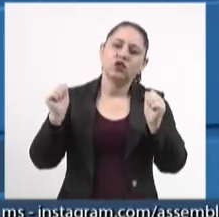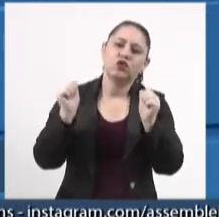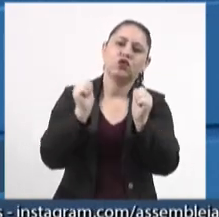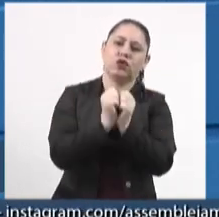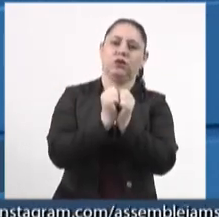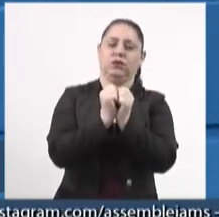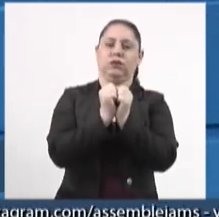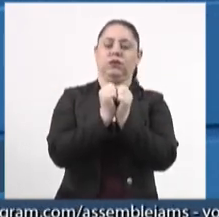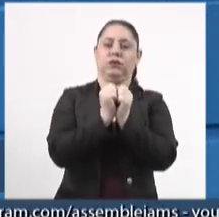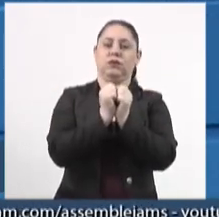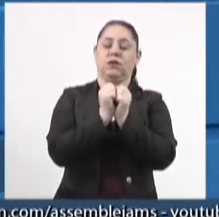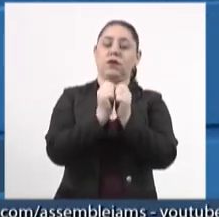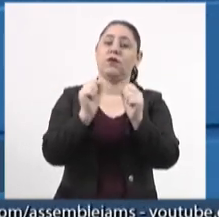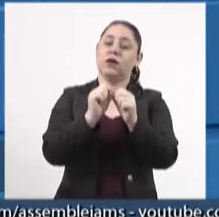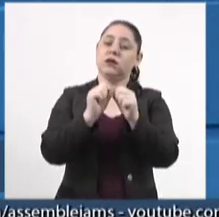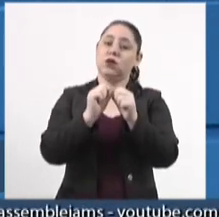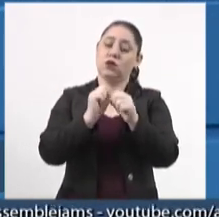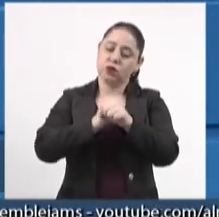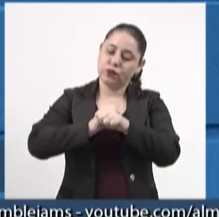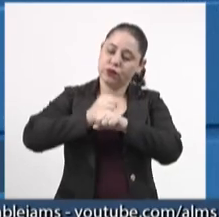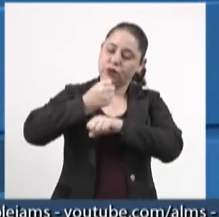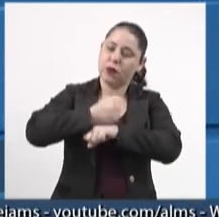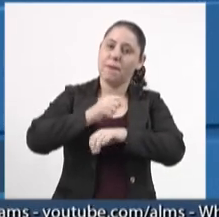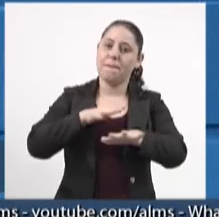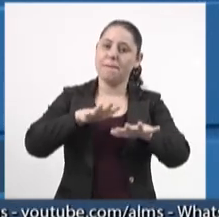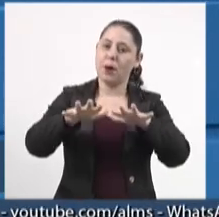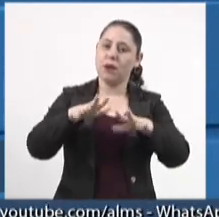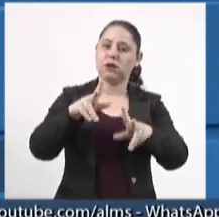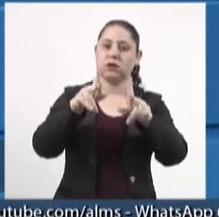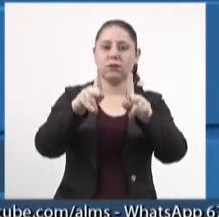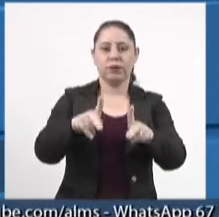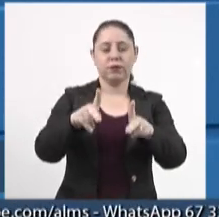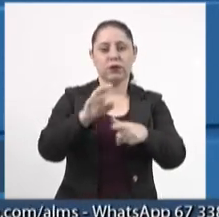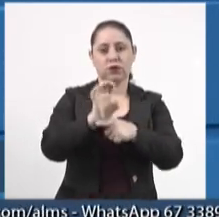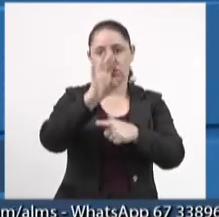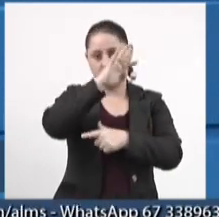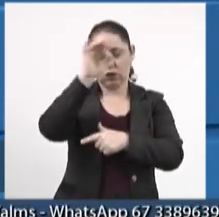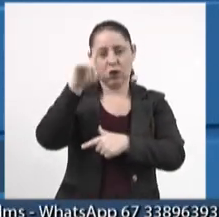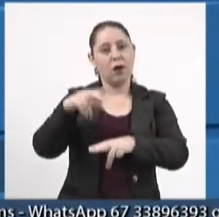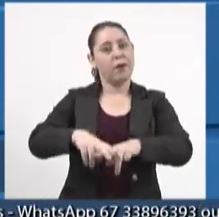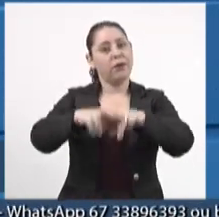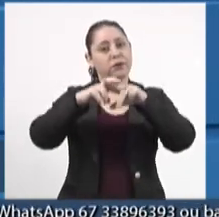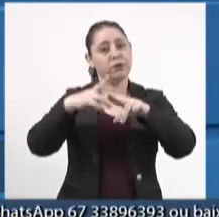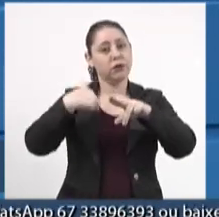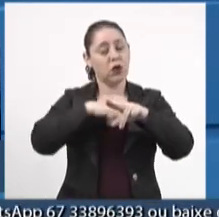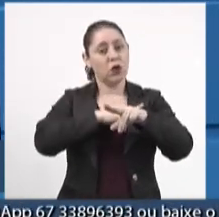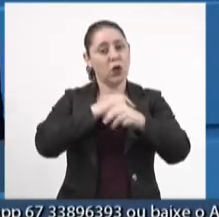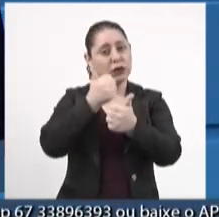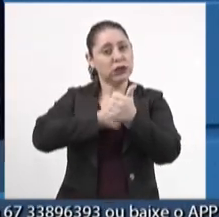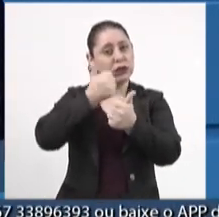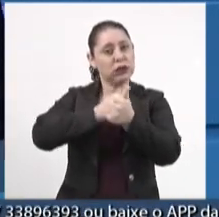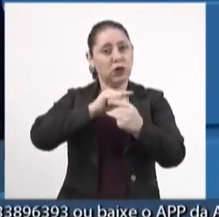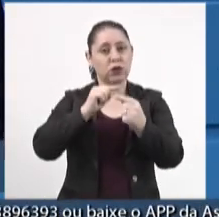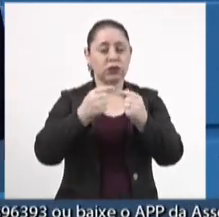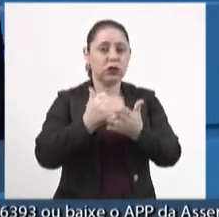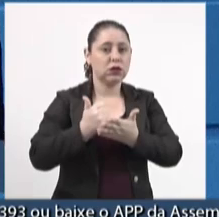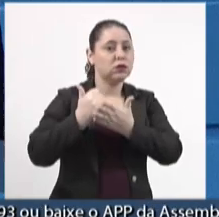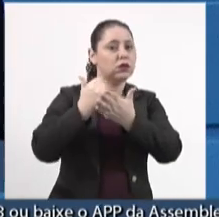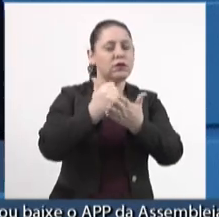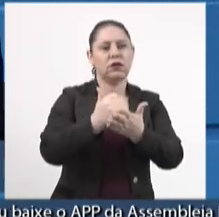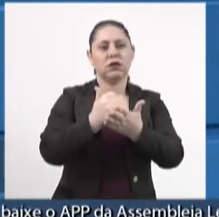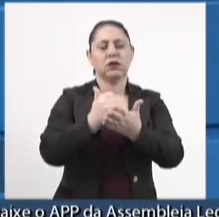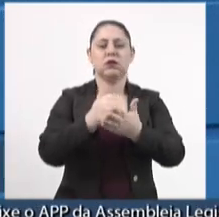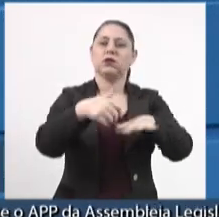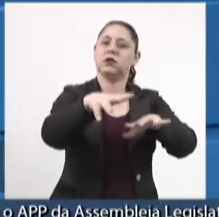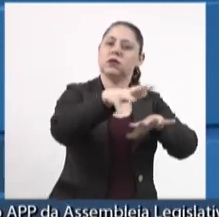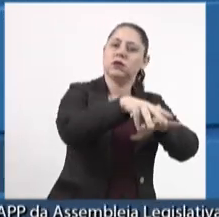conosco. E nós estamos fazendo um esforço de mobilização da sociedade sul-mato-grossense e por isso que nós estamos com esse objetivo de levar, seja